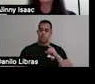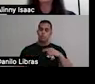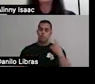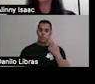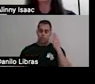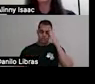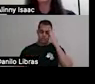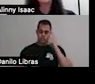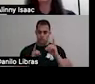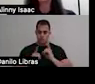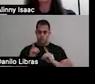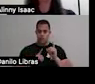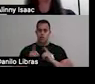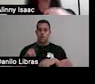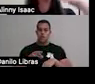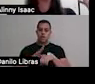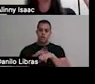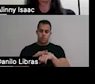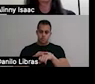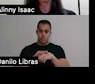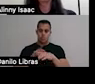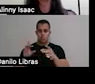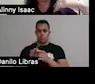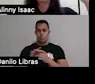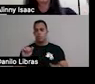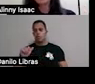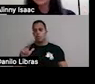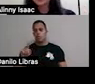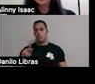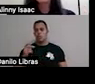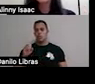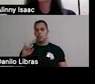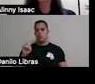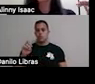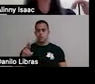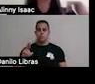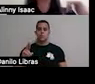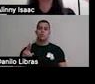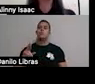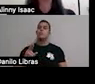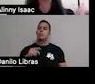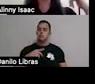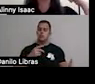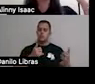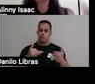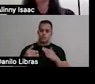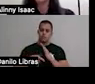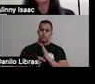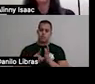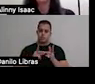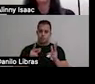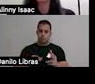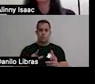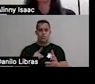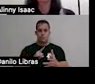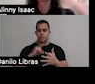comorbidade associada com a doença de Alzheimer. A depressão ela está associada com disfunções no eixo HPA, como eu mencionei, inflamação, redução de